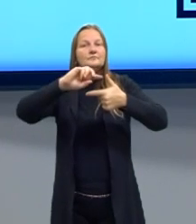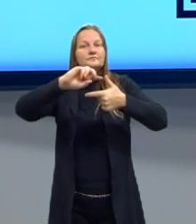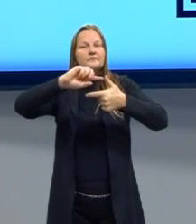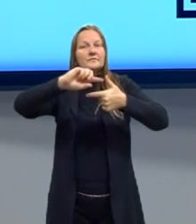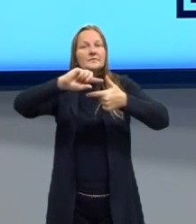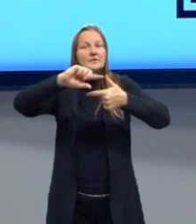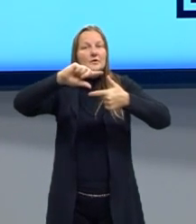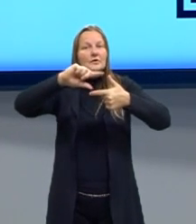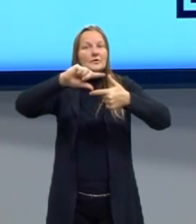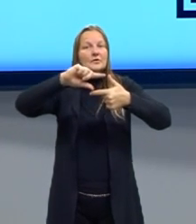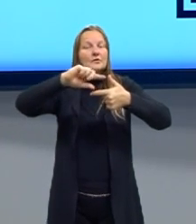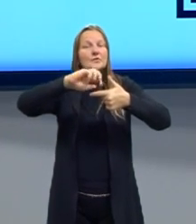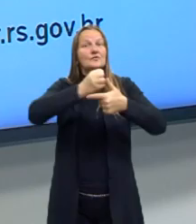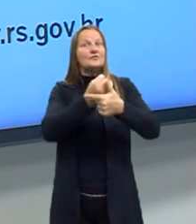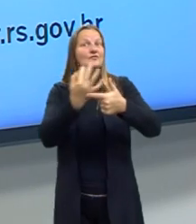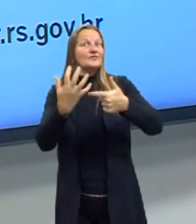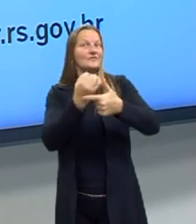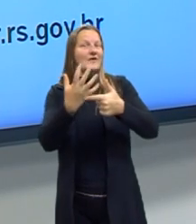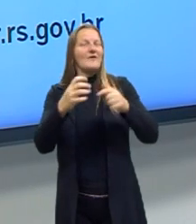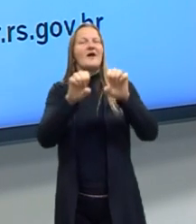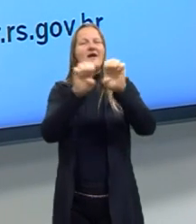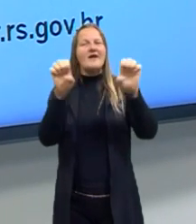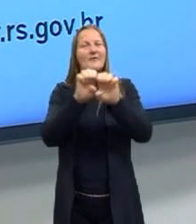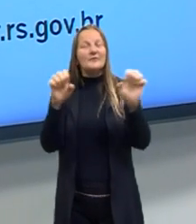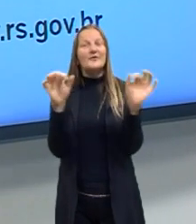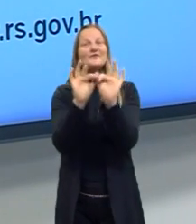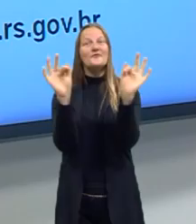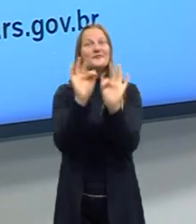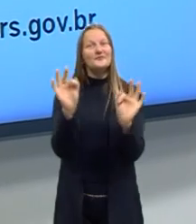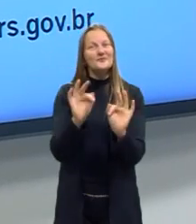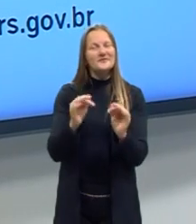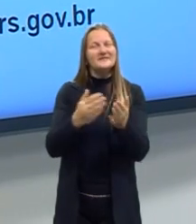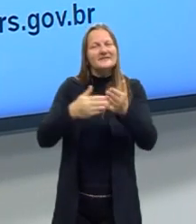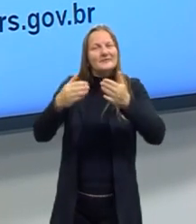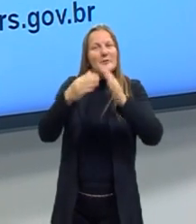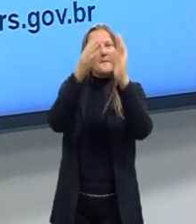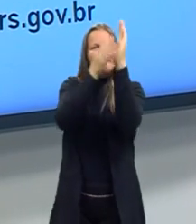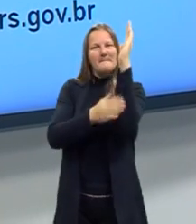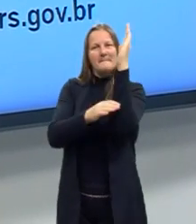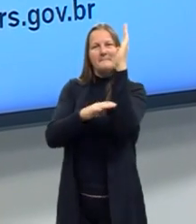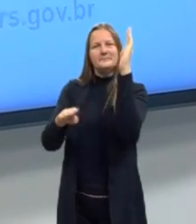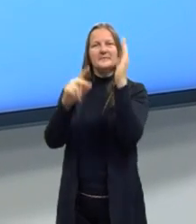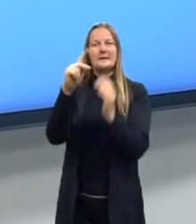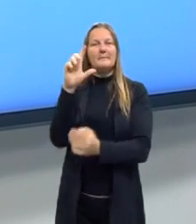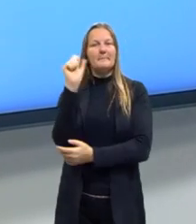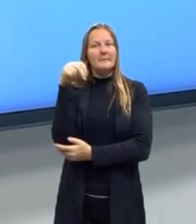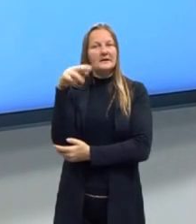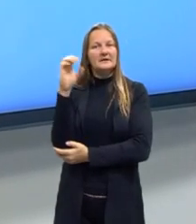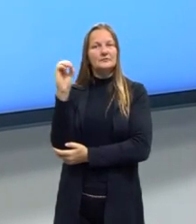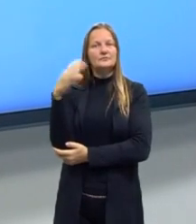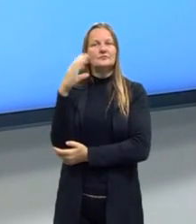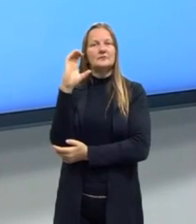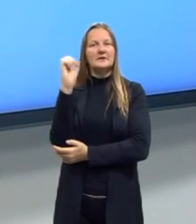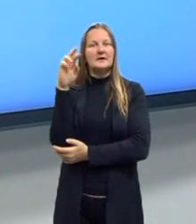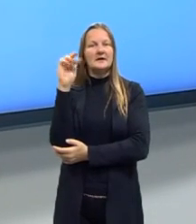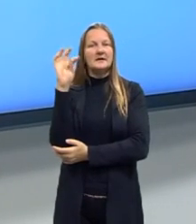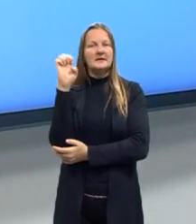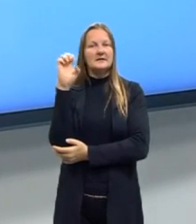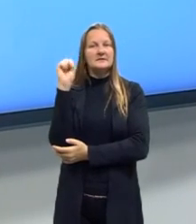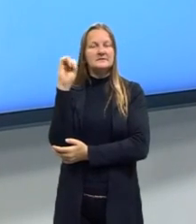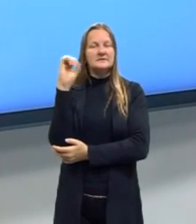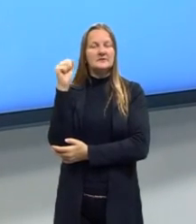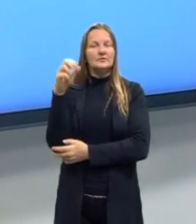envolvendo as equações e as funções o plano cartesiano e agora nós vamos para nossa aula de